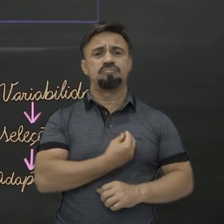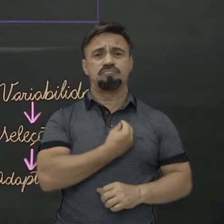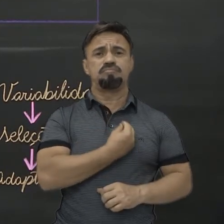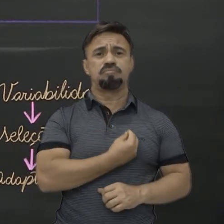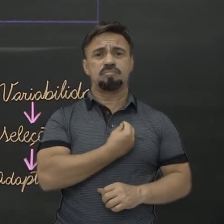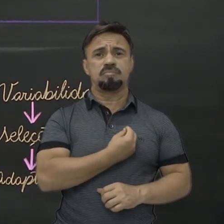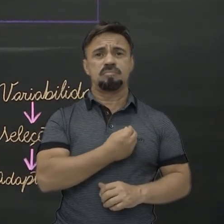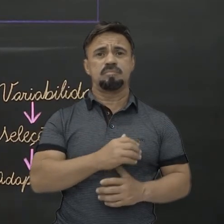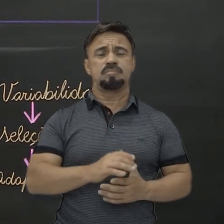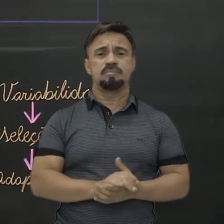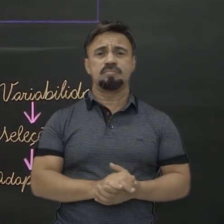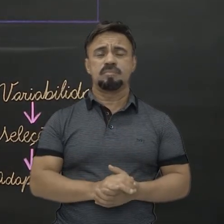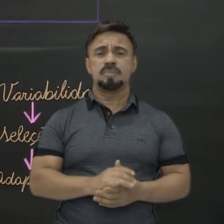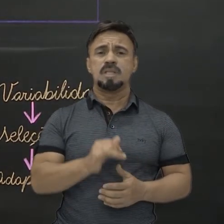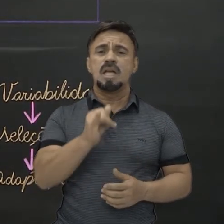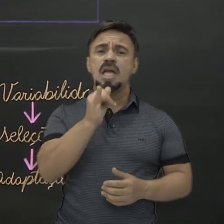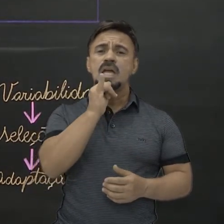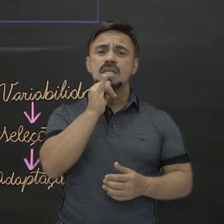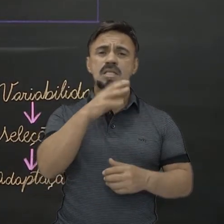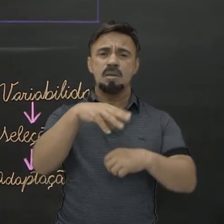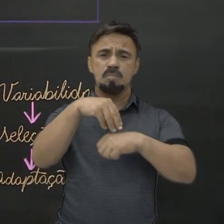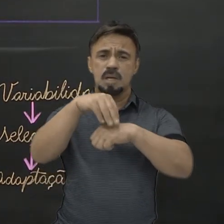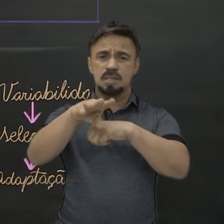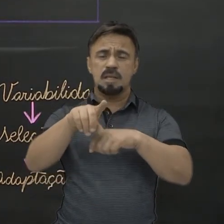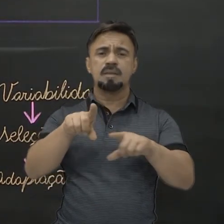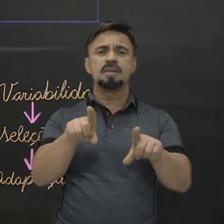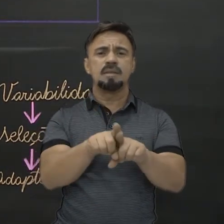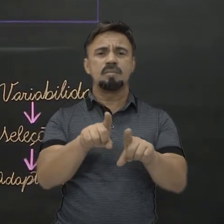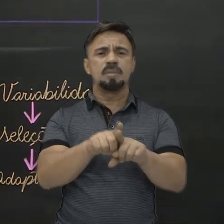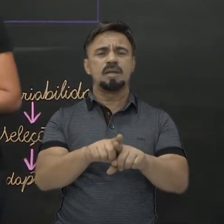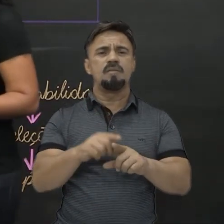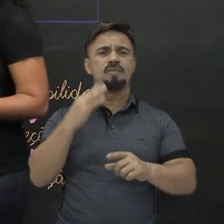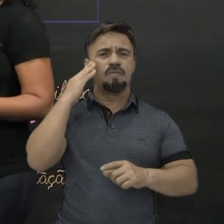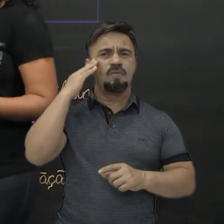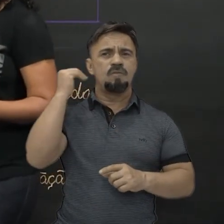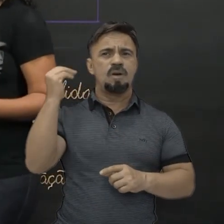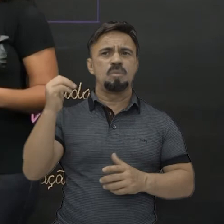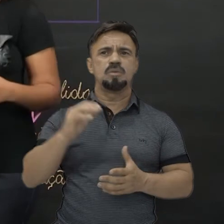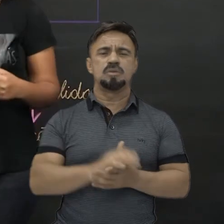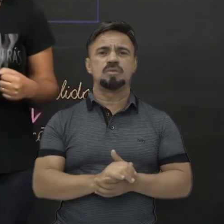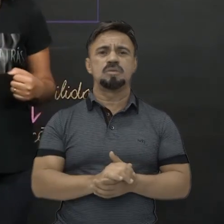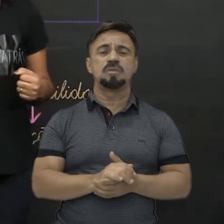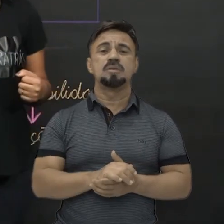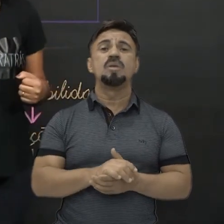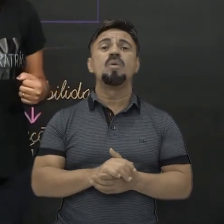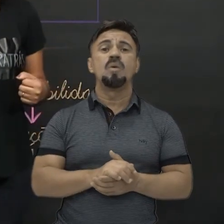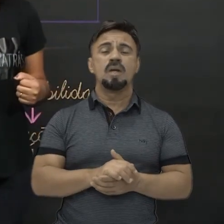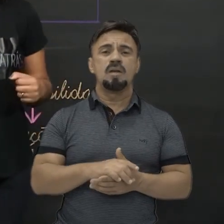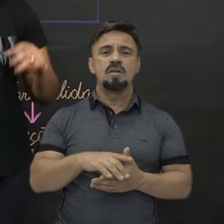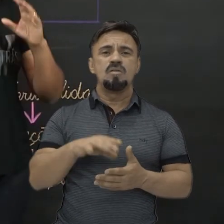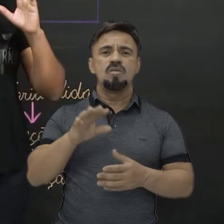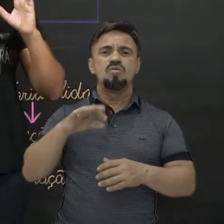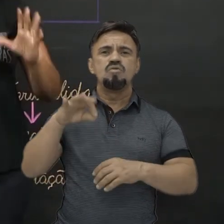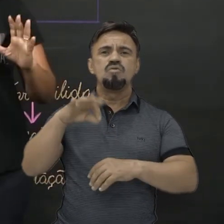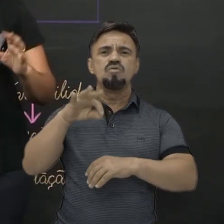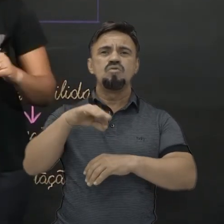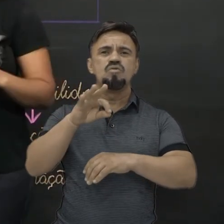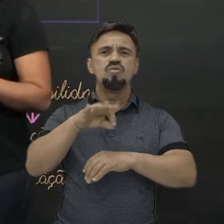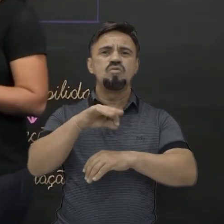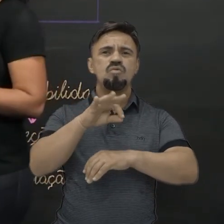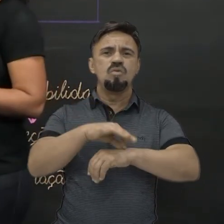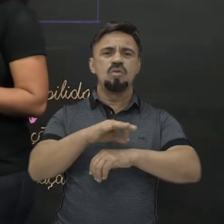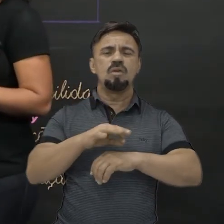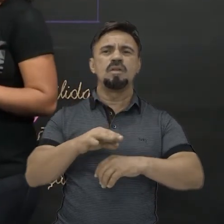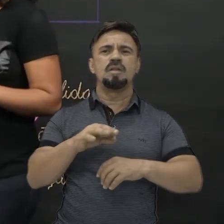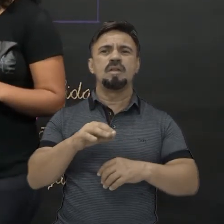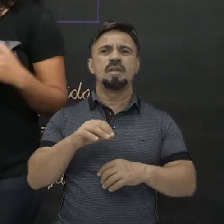adaptação. Um exemplo que eu quero passar para você também, um exemplo muito famoso, que é o exemplo das mariposas. As mariposas